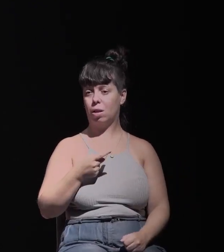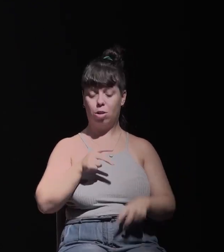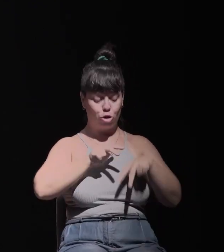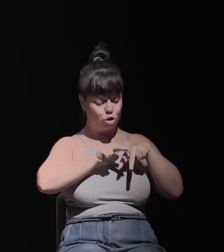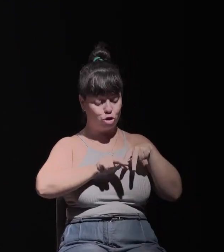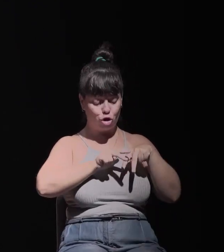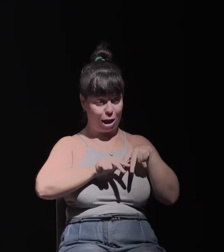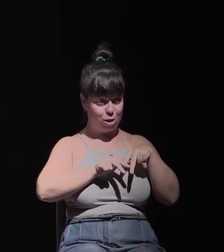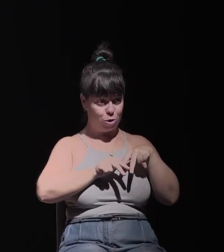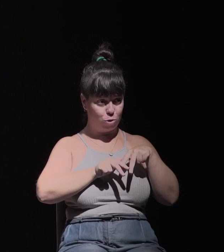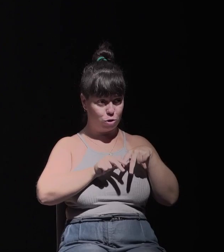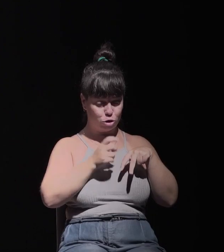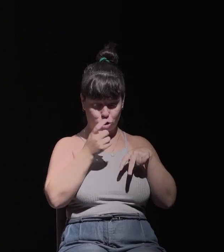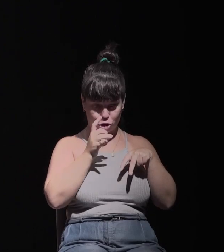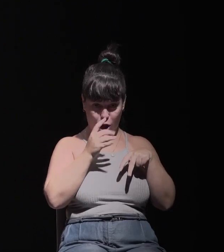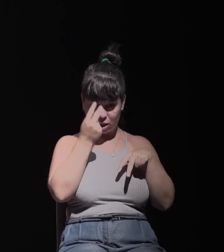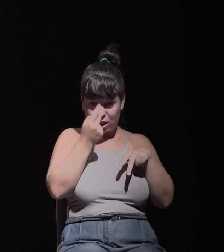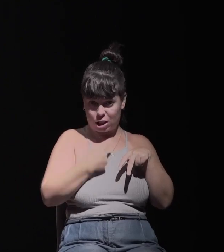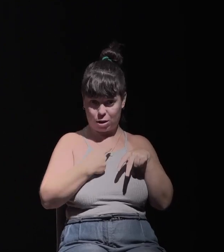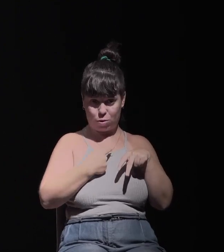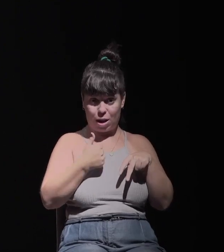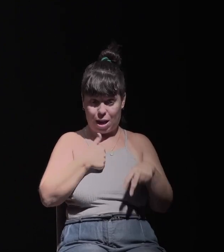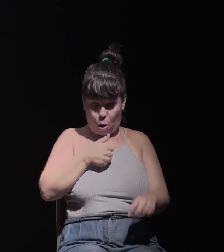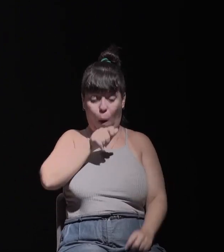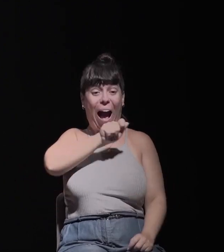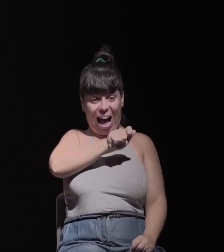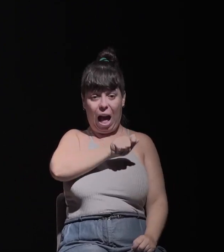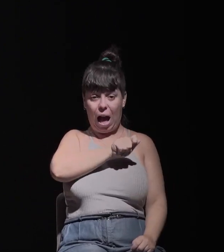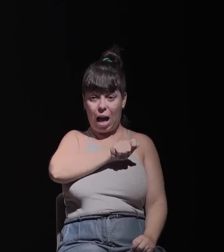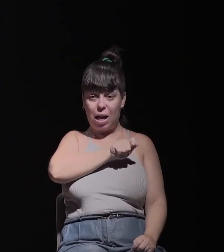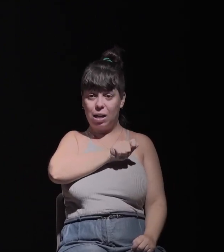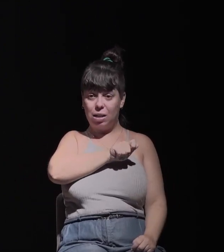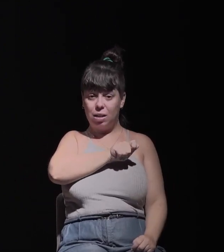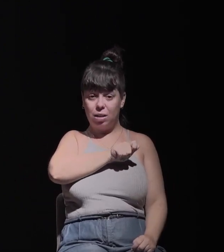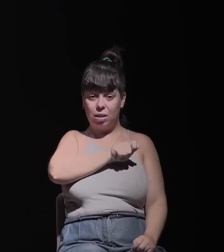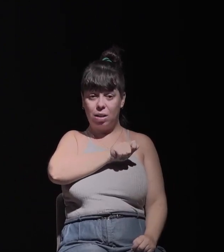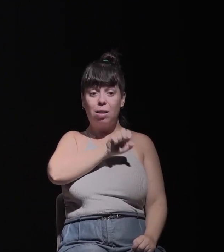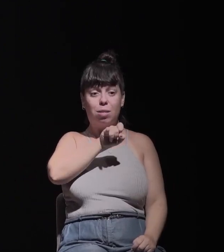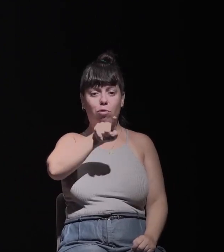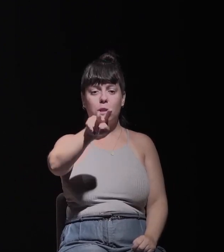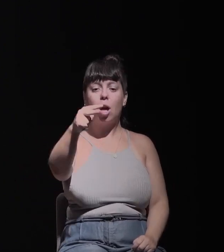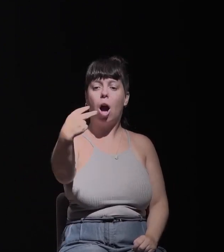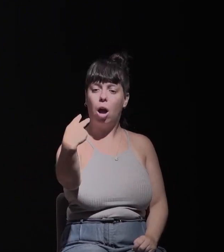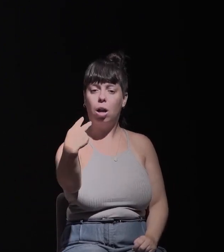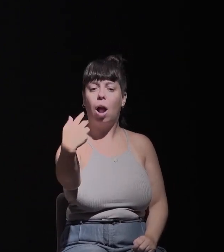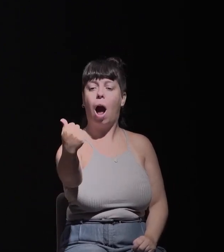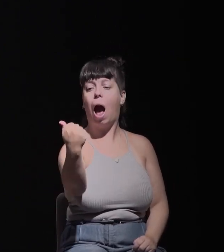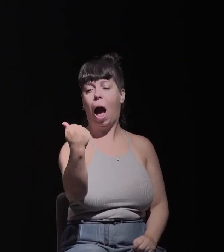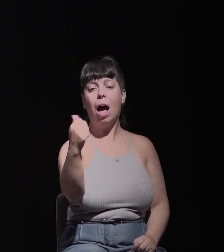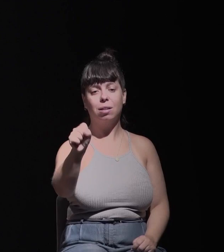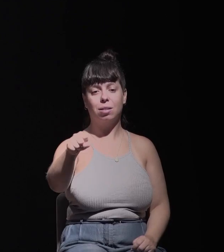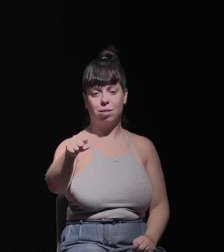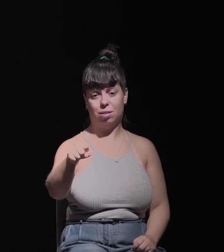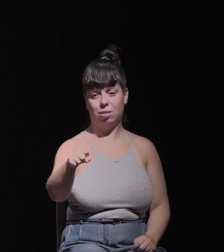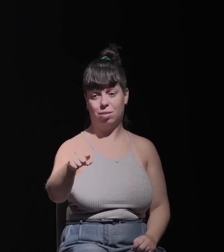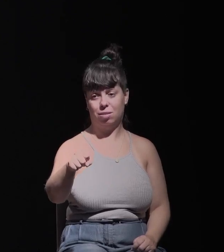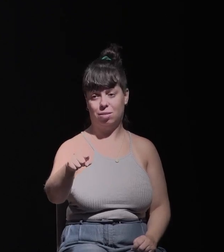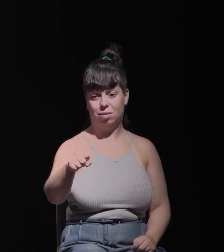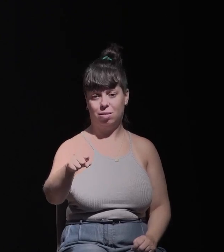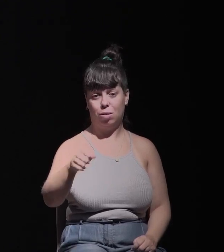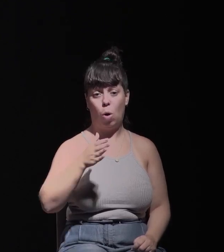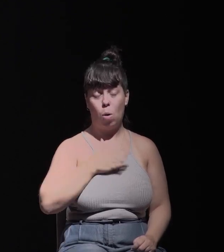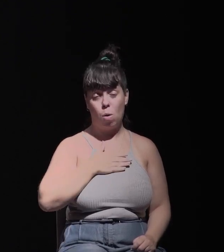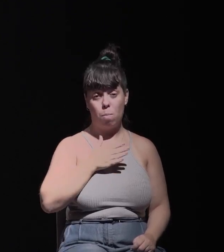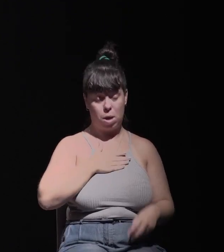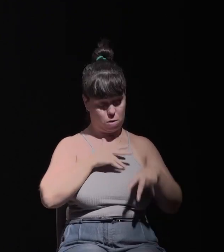se faz só. Eu só sou A se você me reconhece como A também. O meu